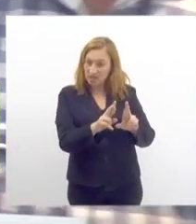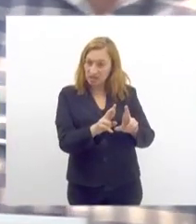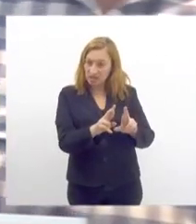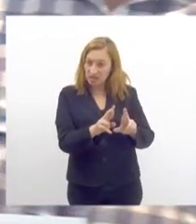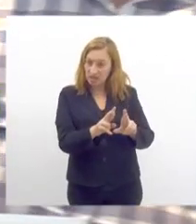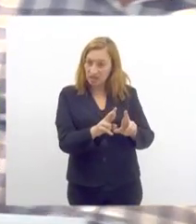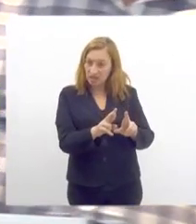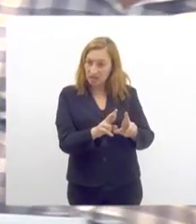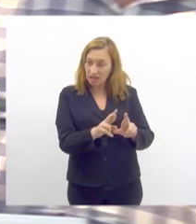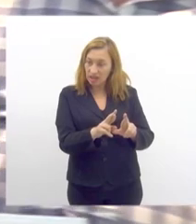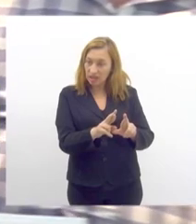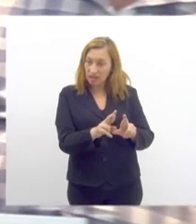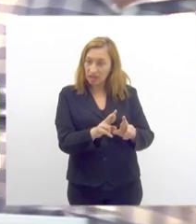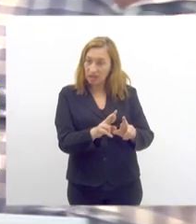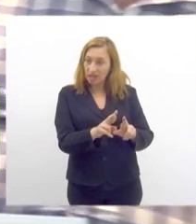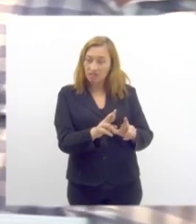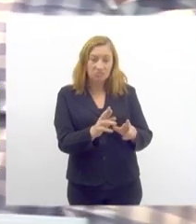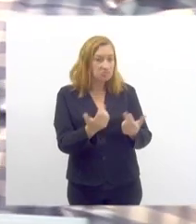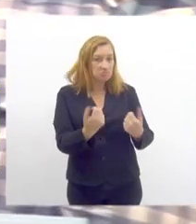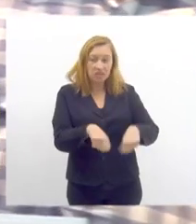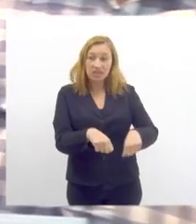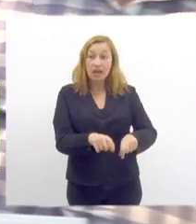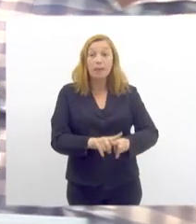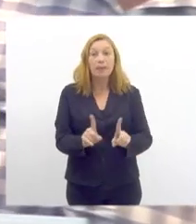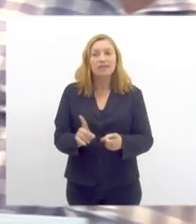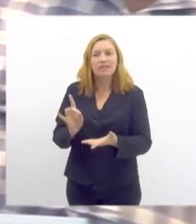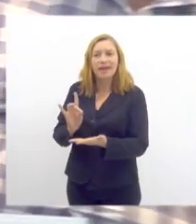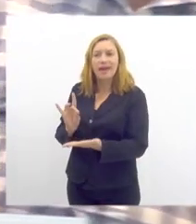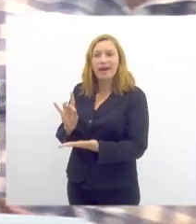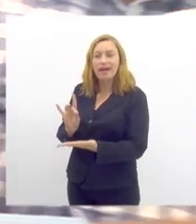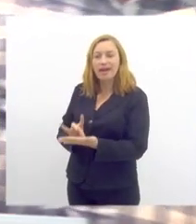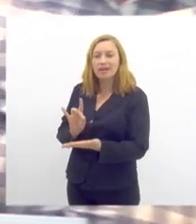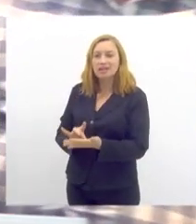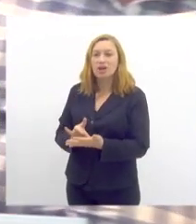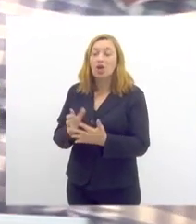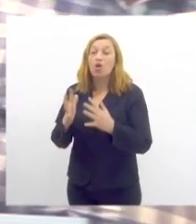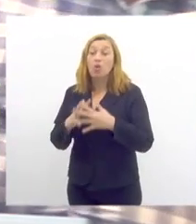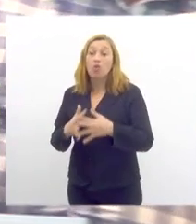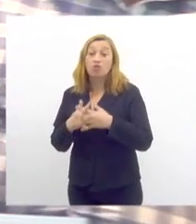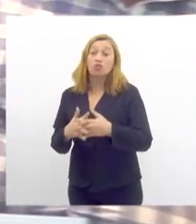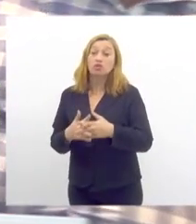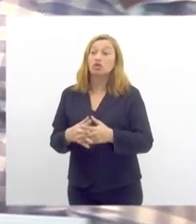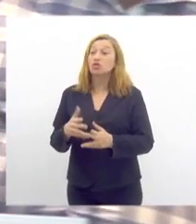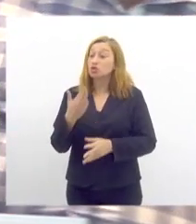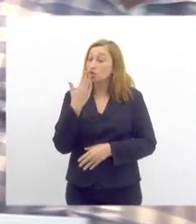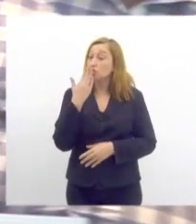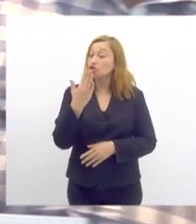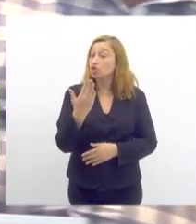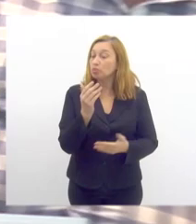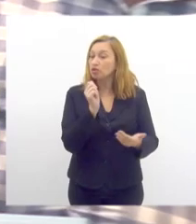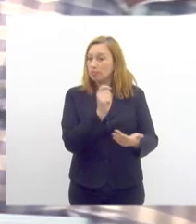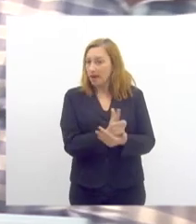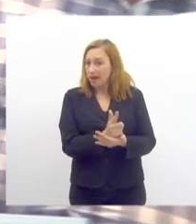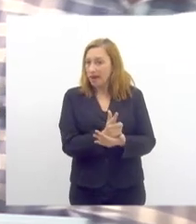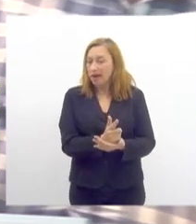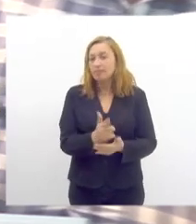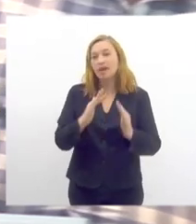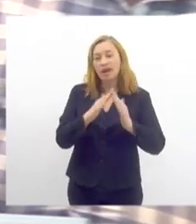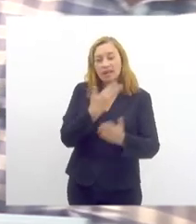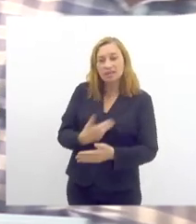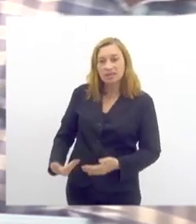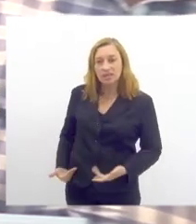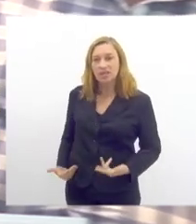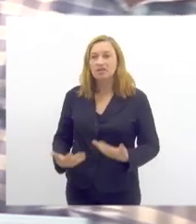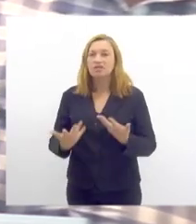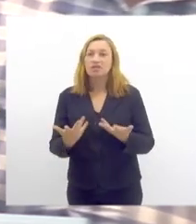verdinho, não seria mais necessário. Quando, na realidade, confundiram taxa de emissão com impressão. A Casa Civil, na época, solicitou a manifestação do DETRAN.